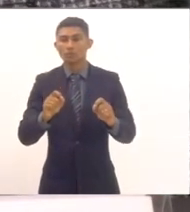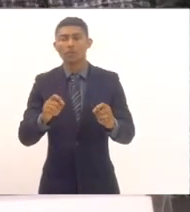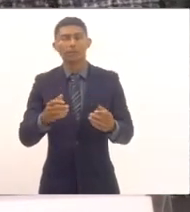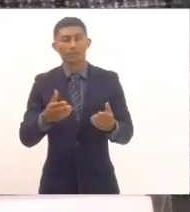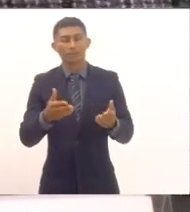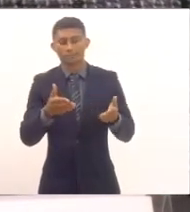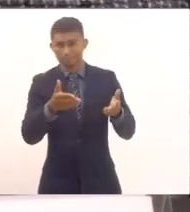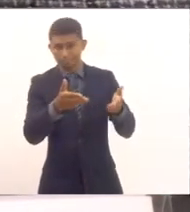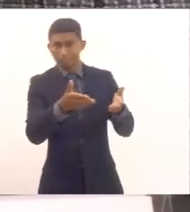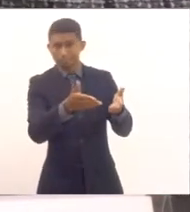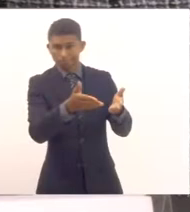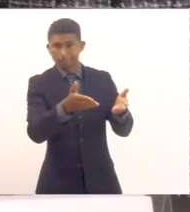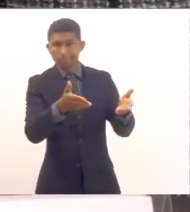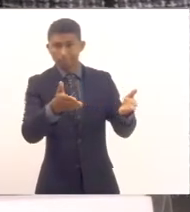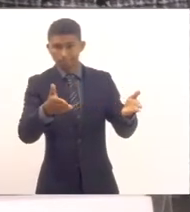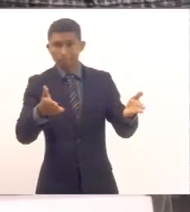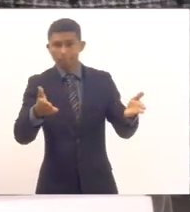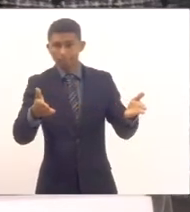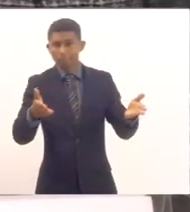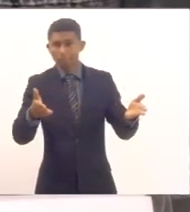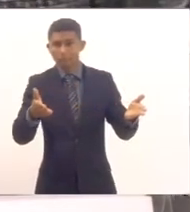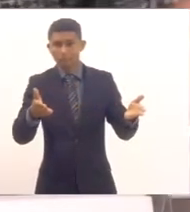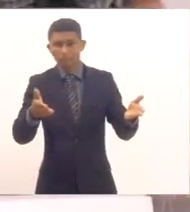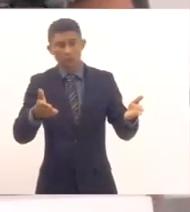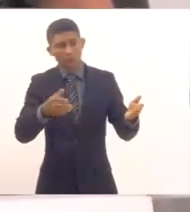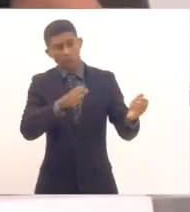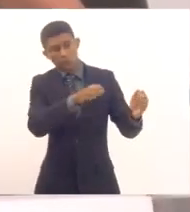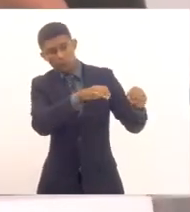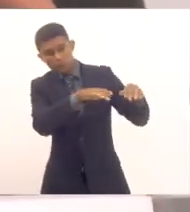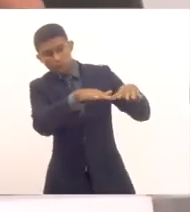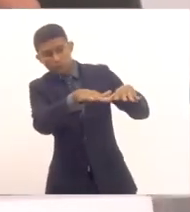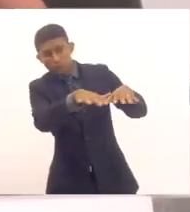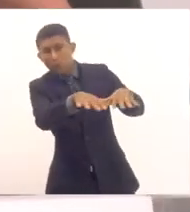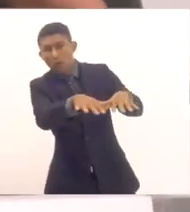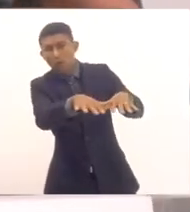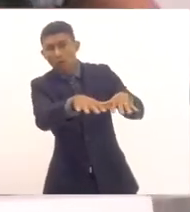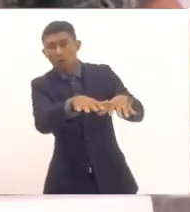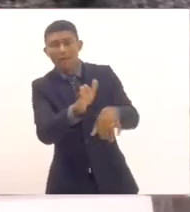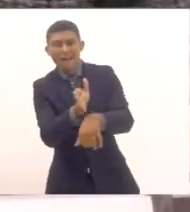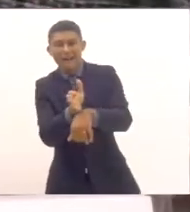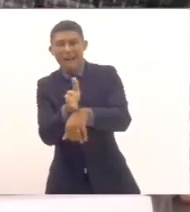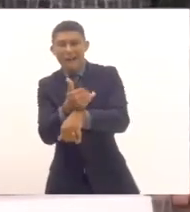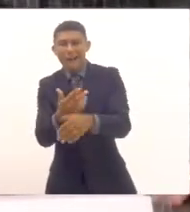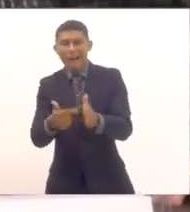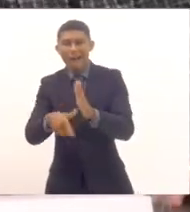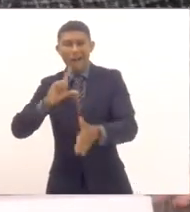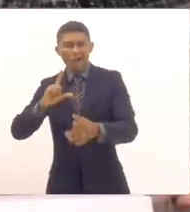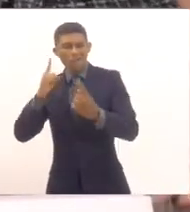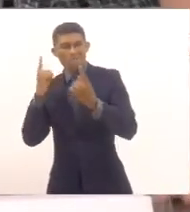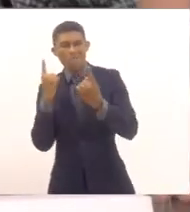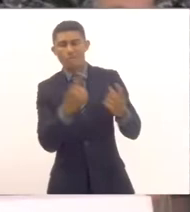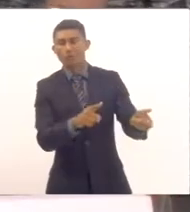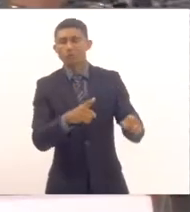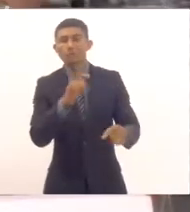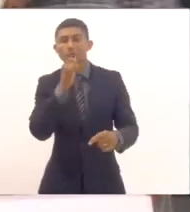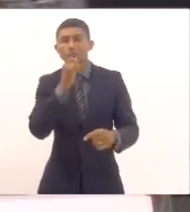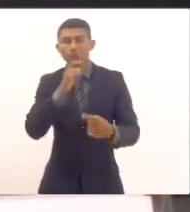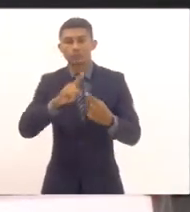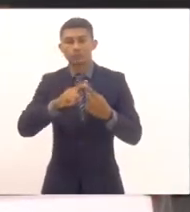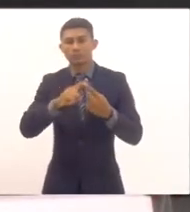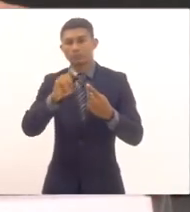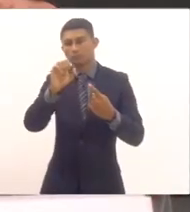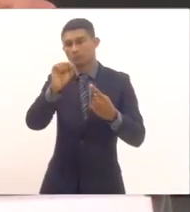antes antes deles ocuparam em Senador Camará tô aqui você tá diversas vezes